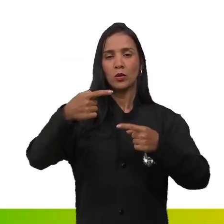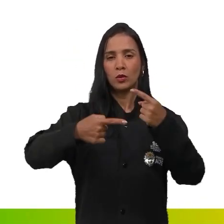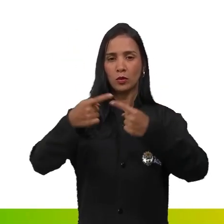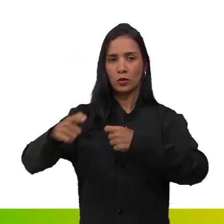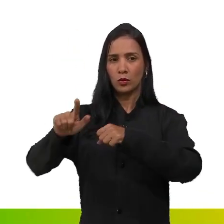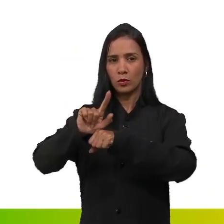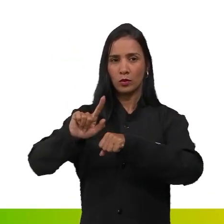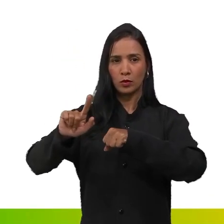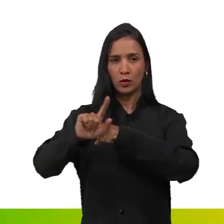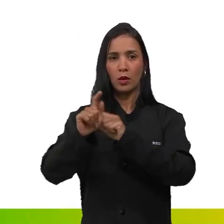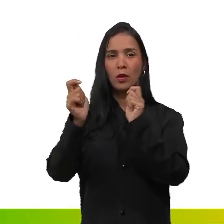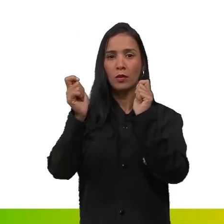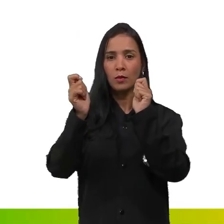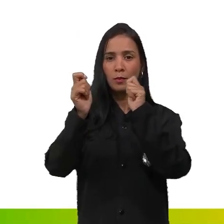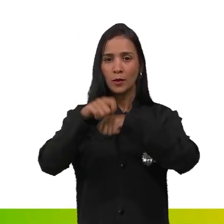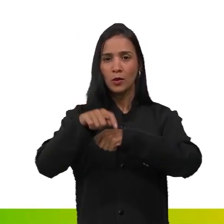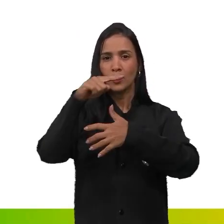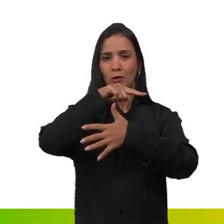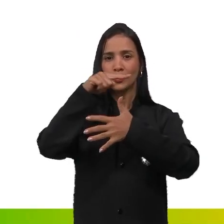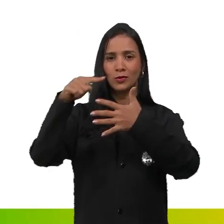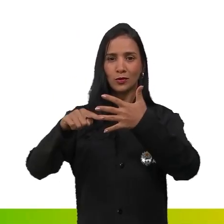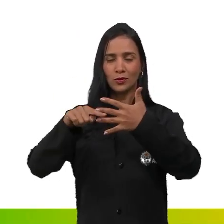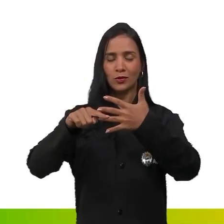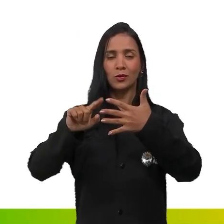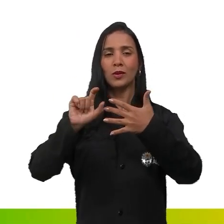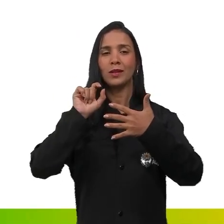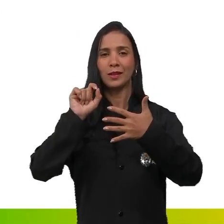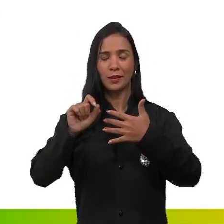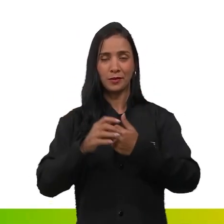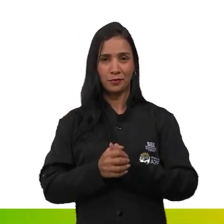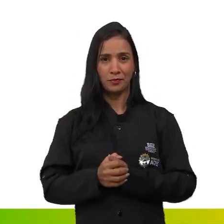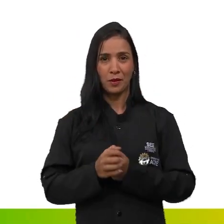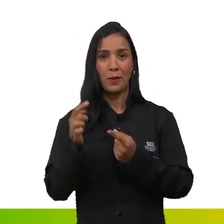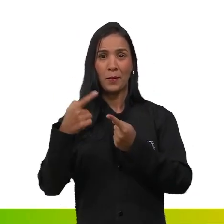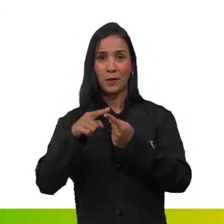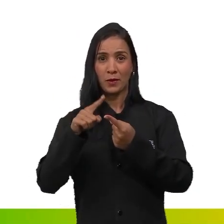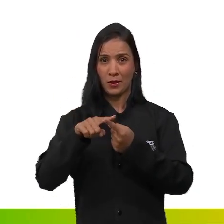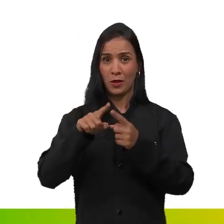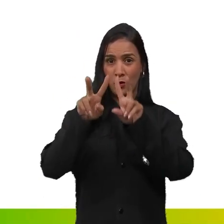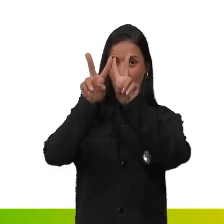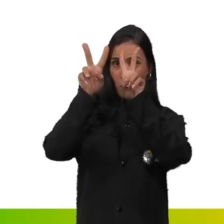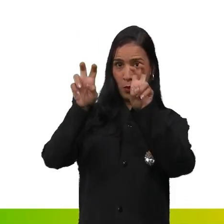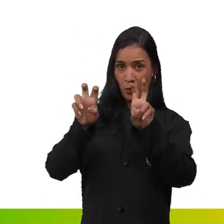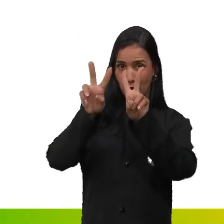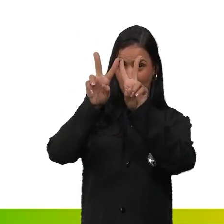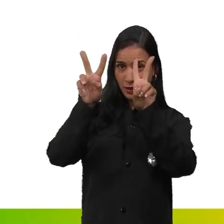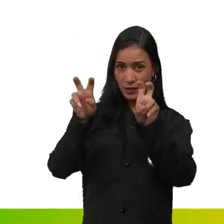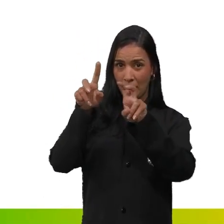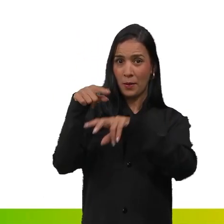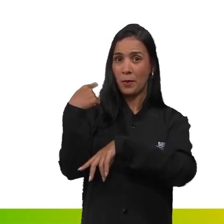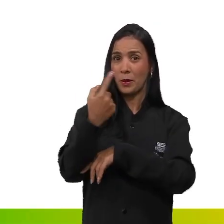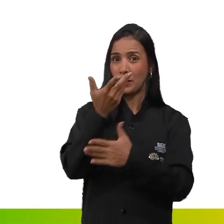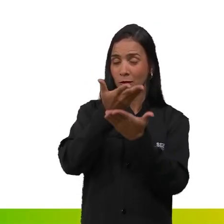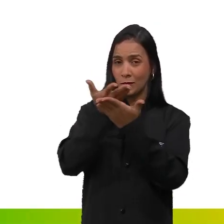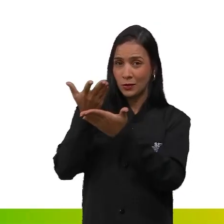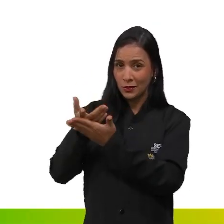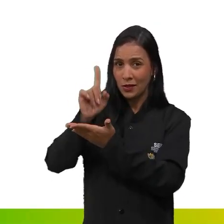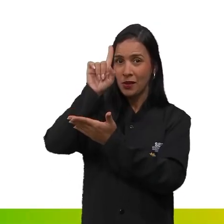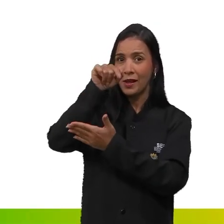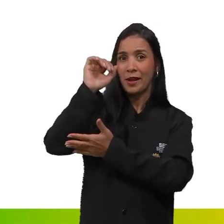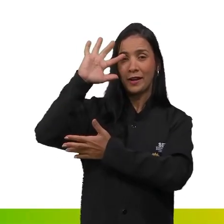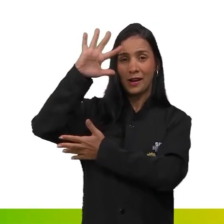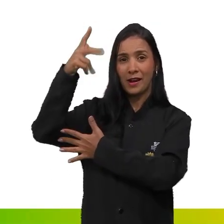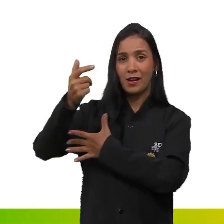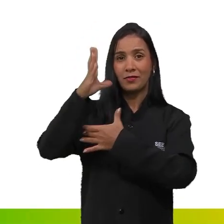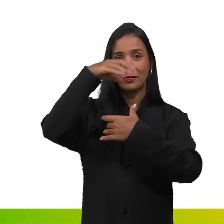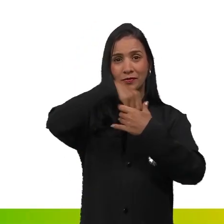destacar. O tema da nossa aula era basicamente o quê? Justamente a África no contexto da geopolítica mundial.